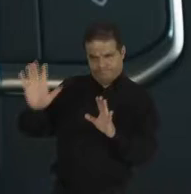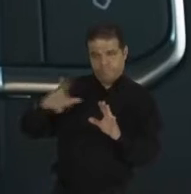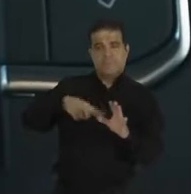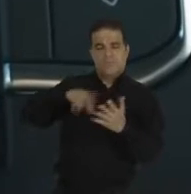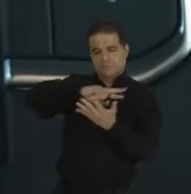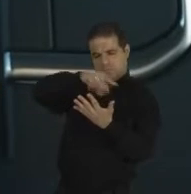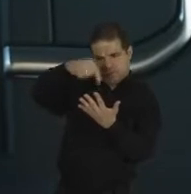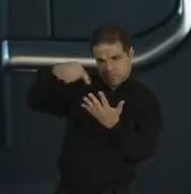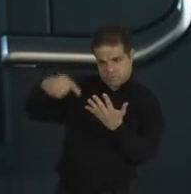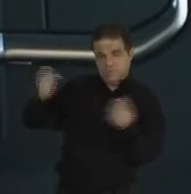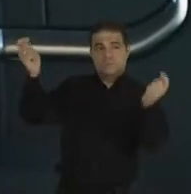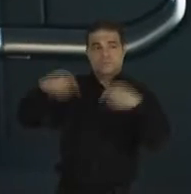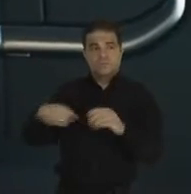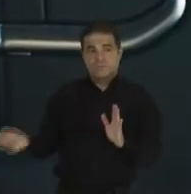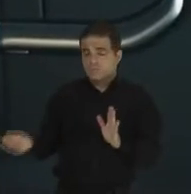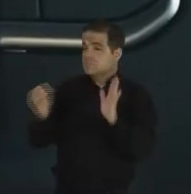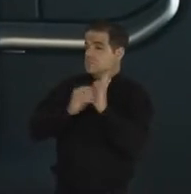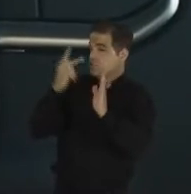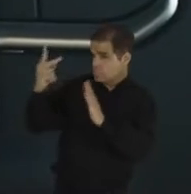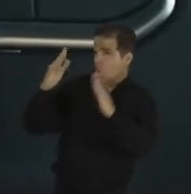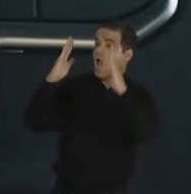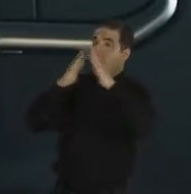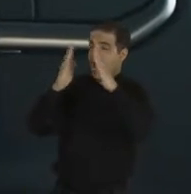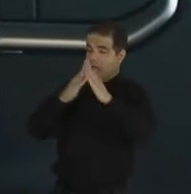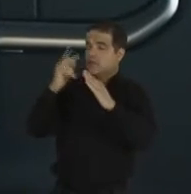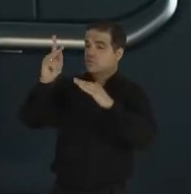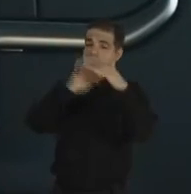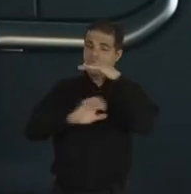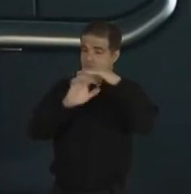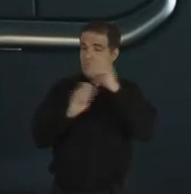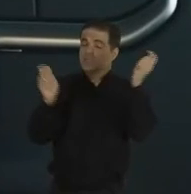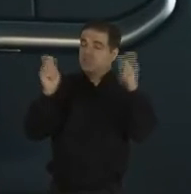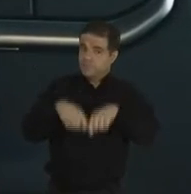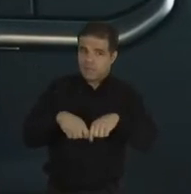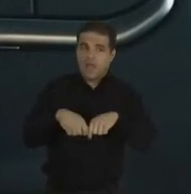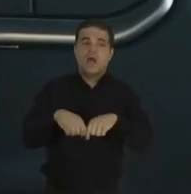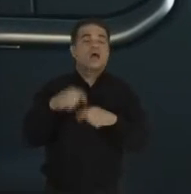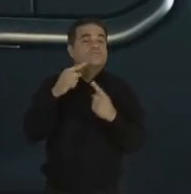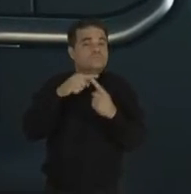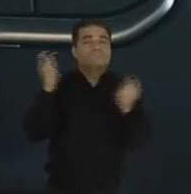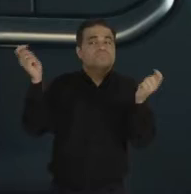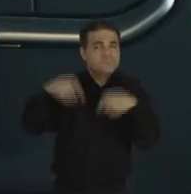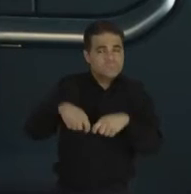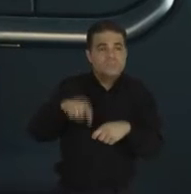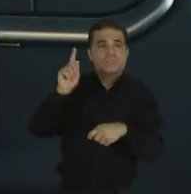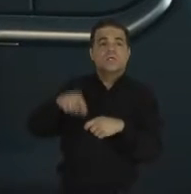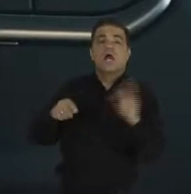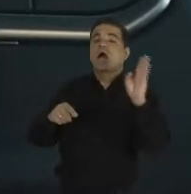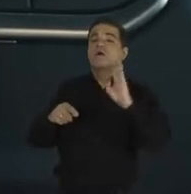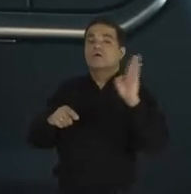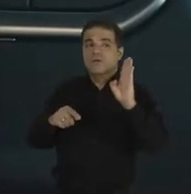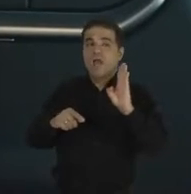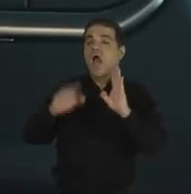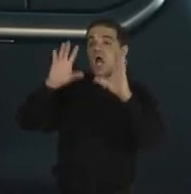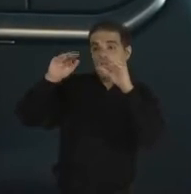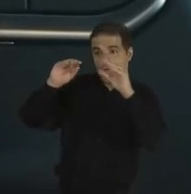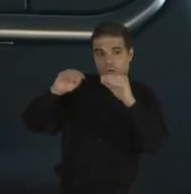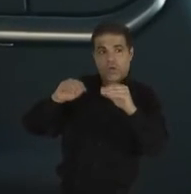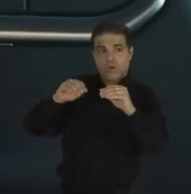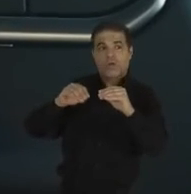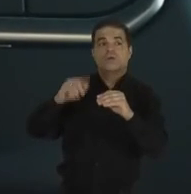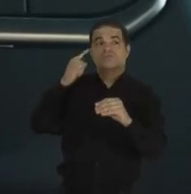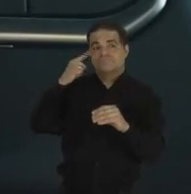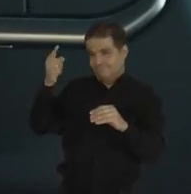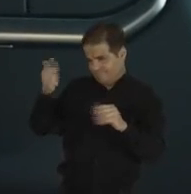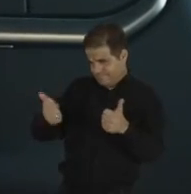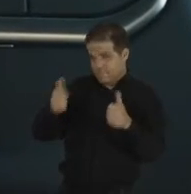de carregamento que você pode instalar seja na sua casa na sua empresa né quantas possibilidades eh fazer o carregamento durante a noite enquanto o